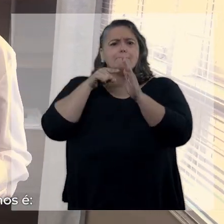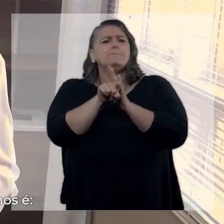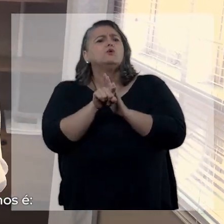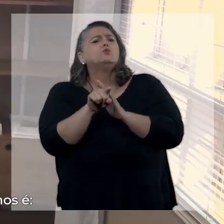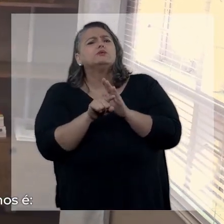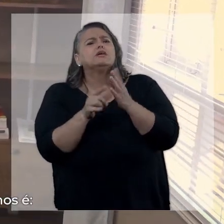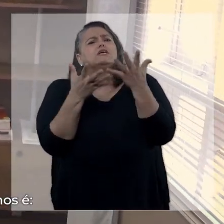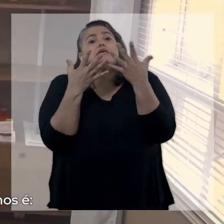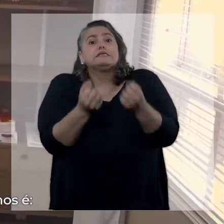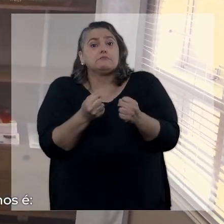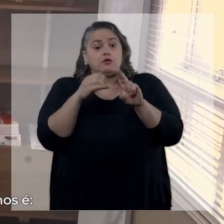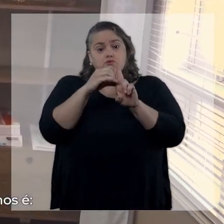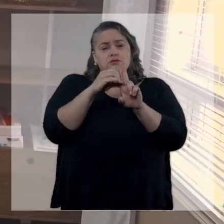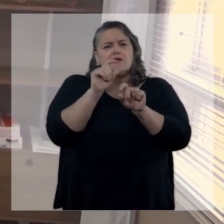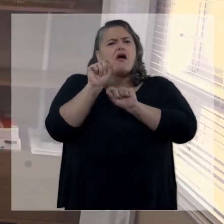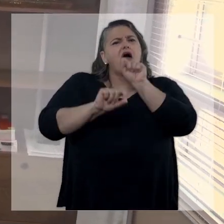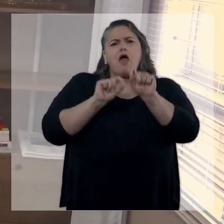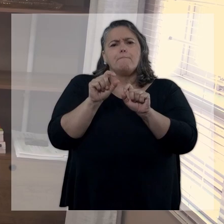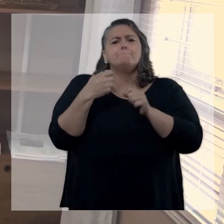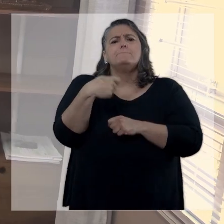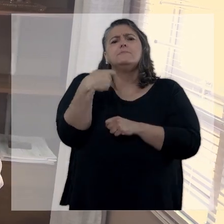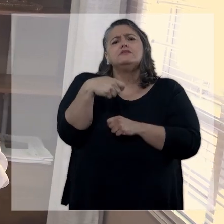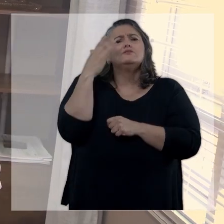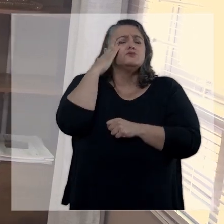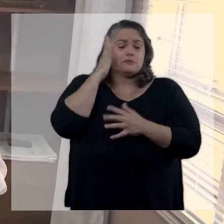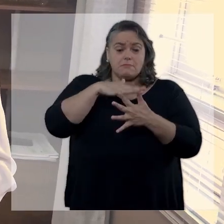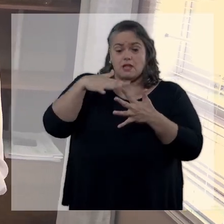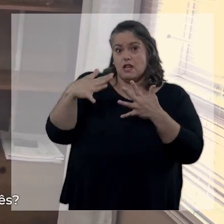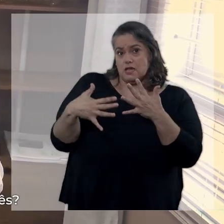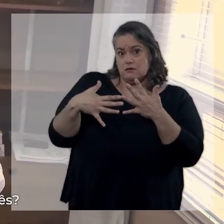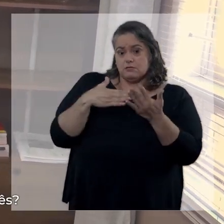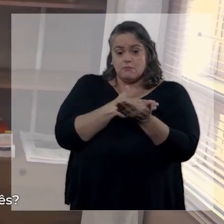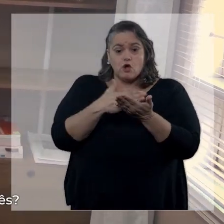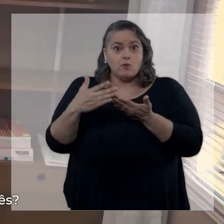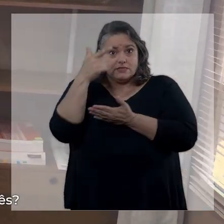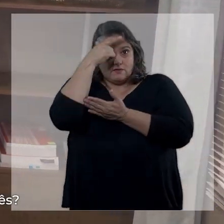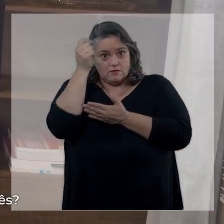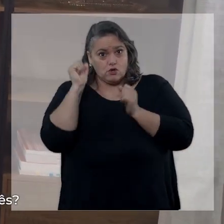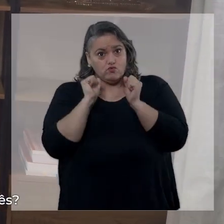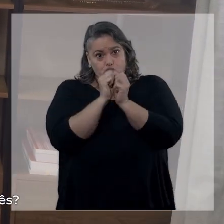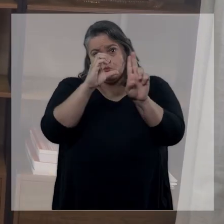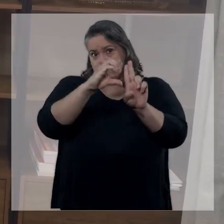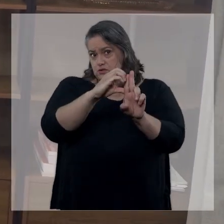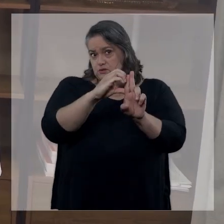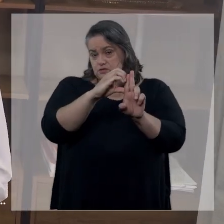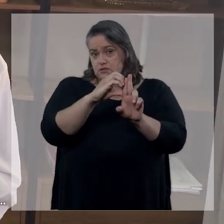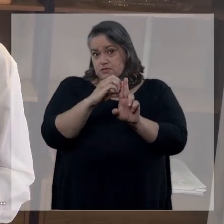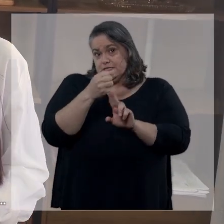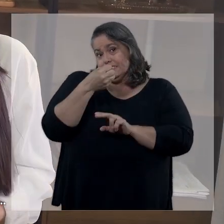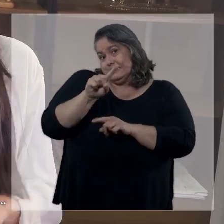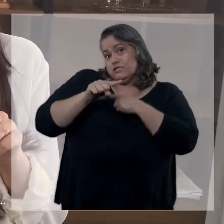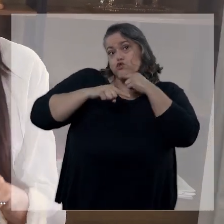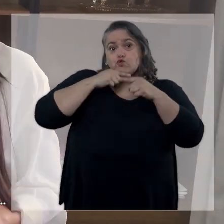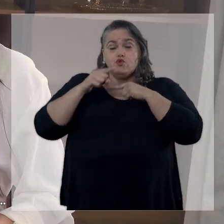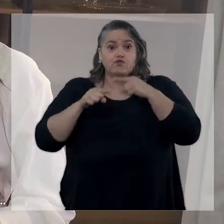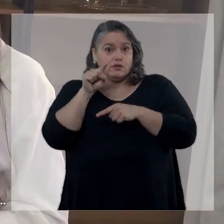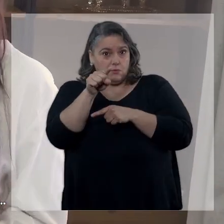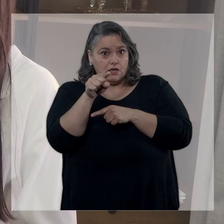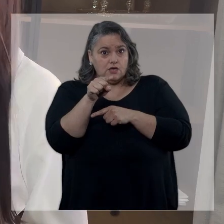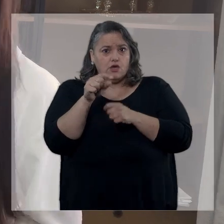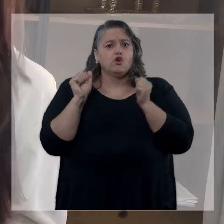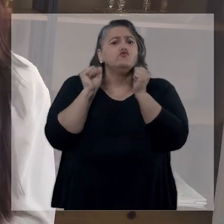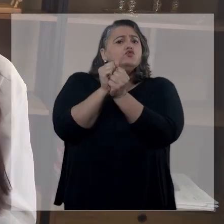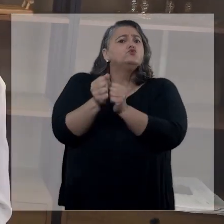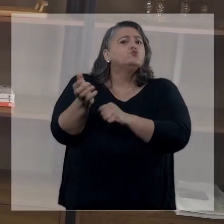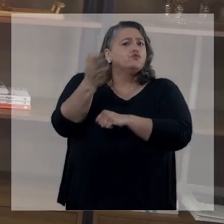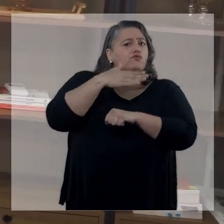pergunta que nós mais recebemos é Eu preciso saber Libras para iniciar a graduação com vocês? Se essa dúvida também é sua,